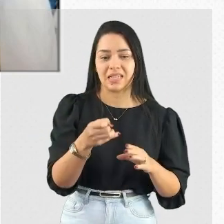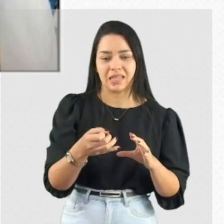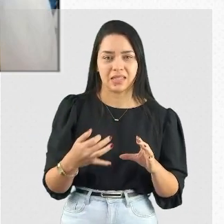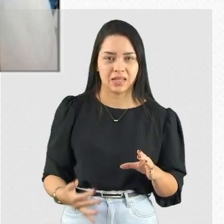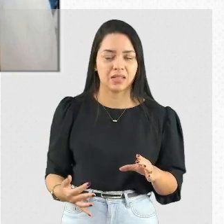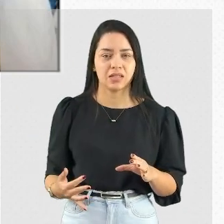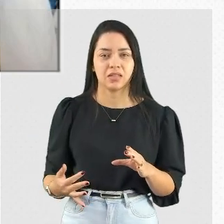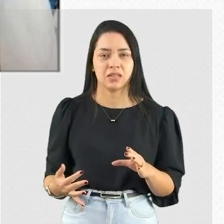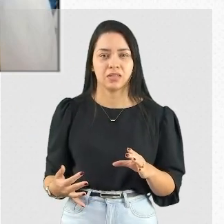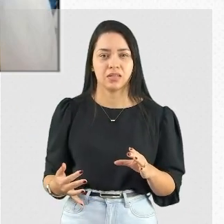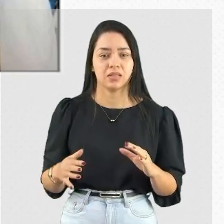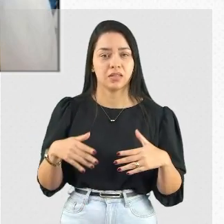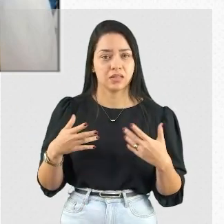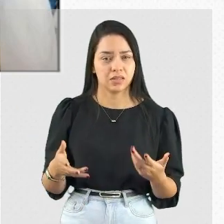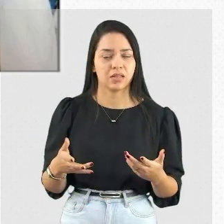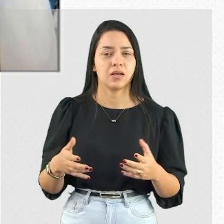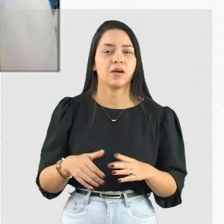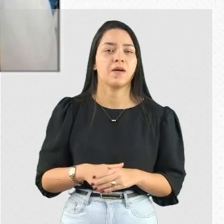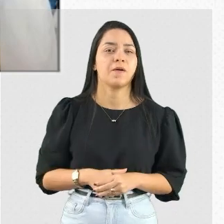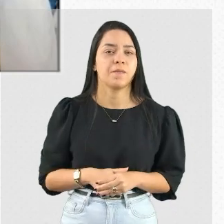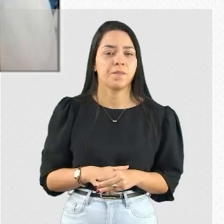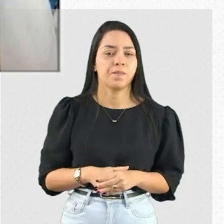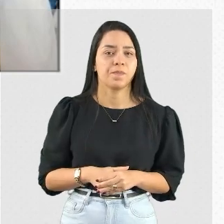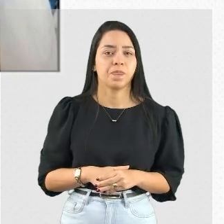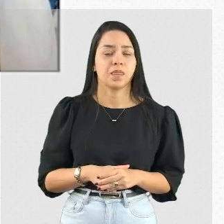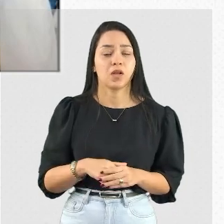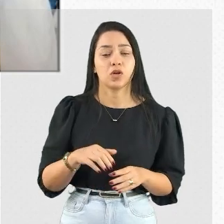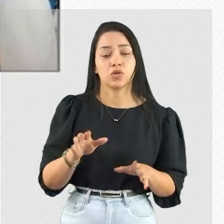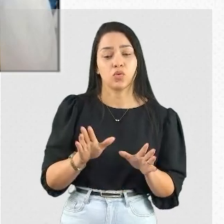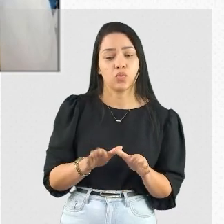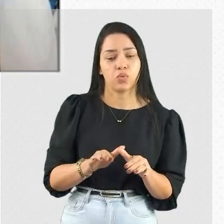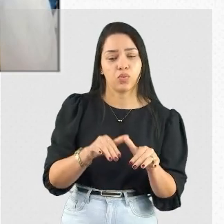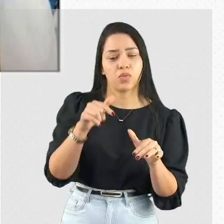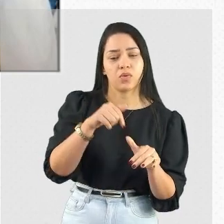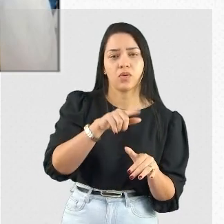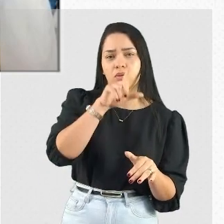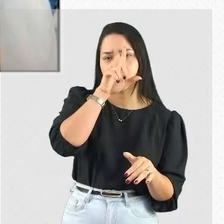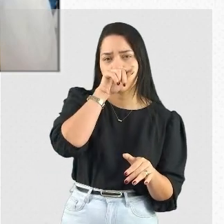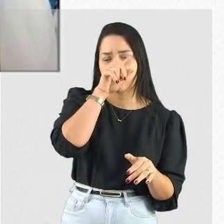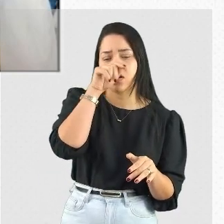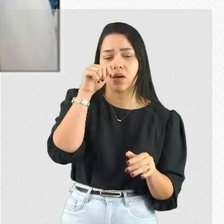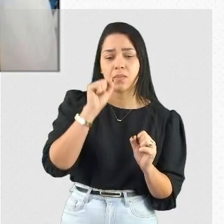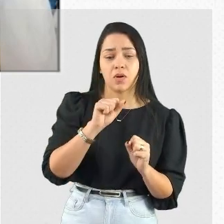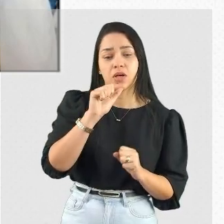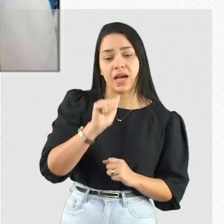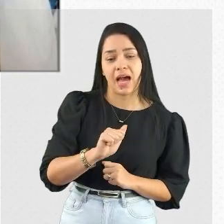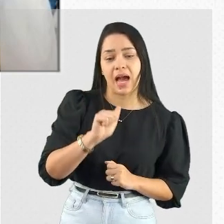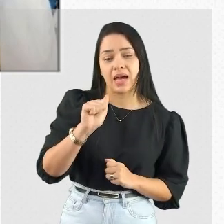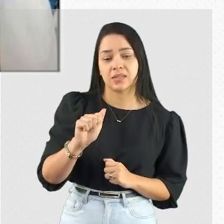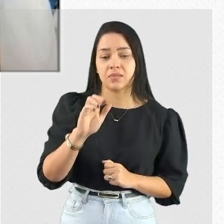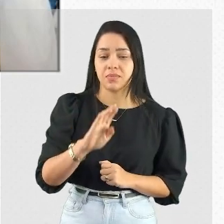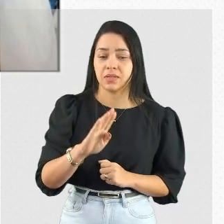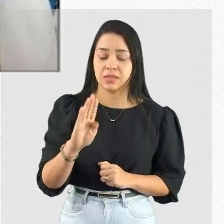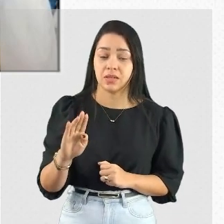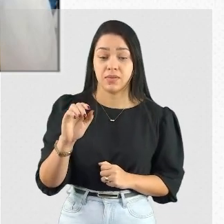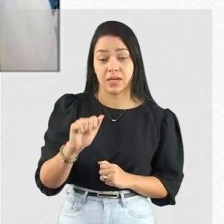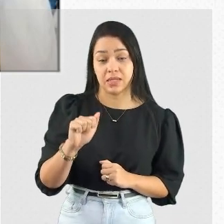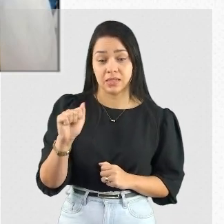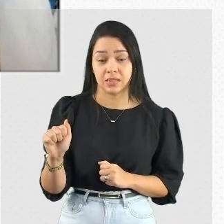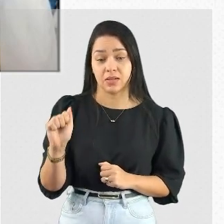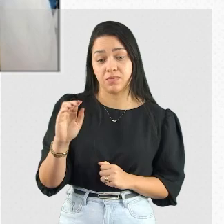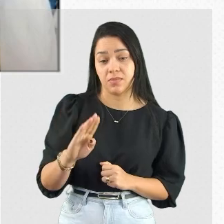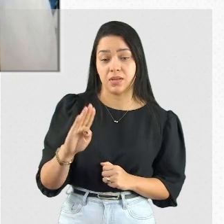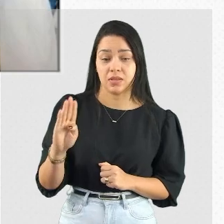gente consegue ver. Então, por exemplo, o genótipo do periquito, ele pode ser Azão, Azão, Bezão, Bezão, Azão,